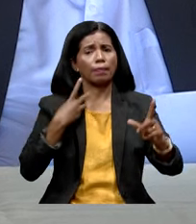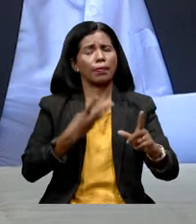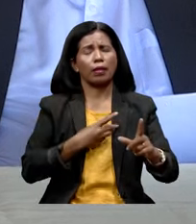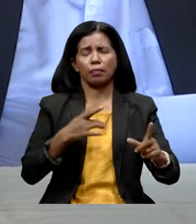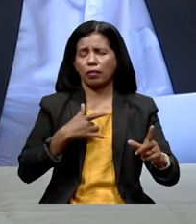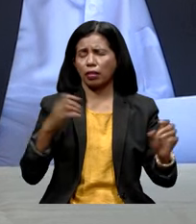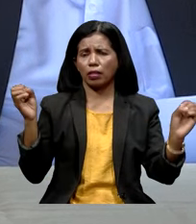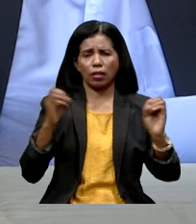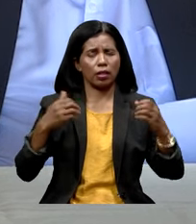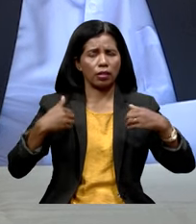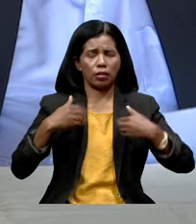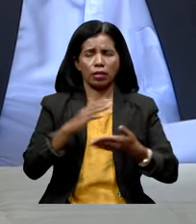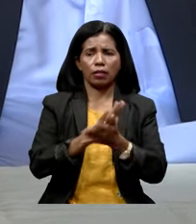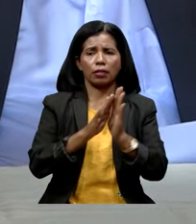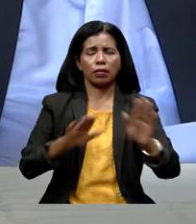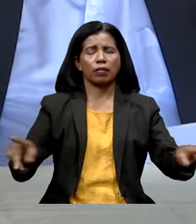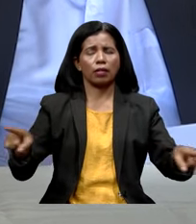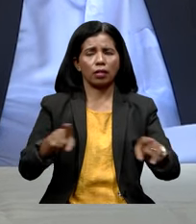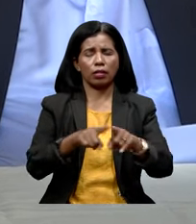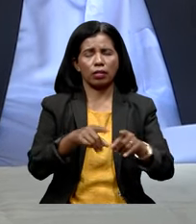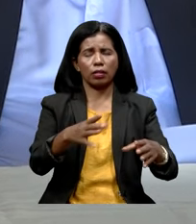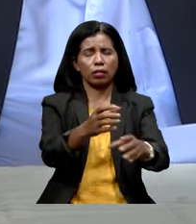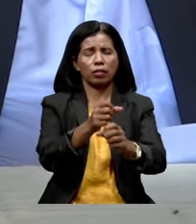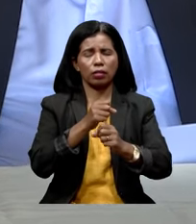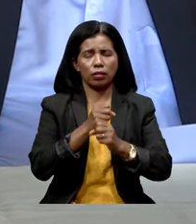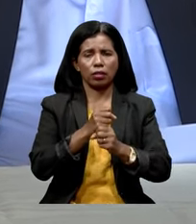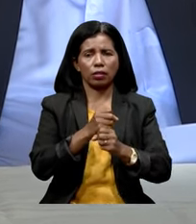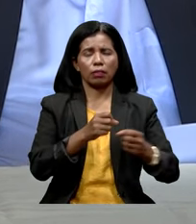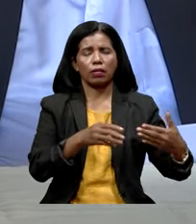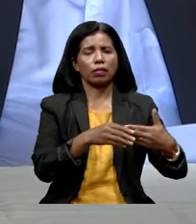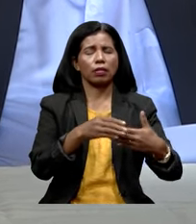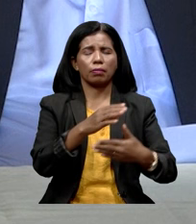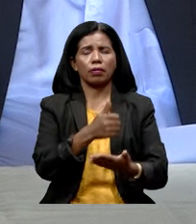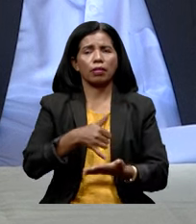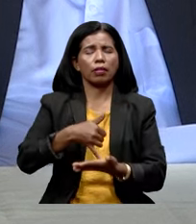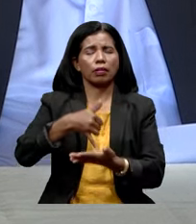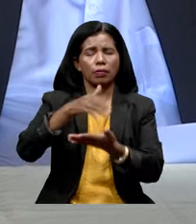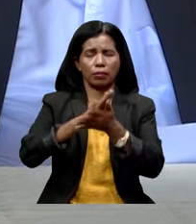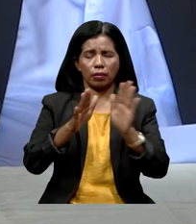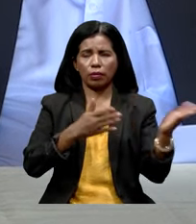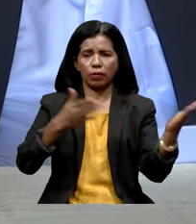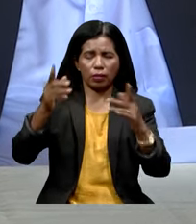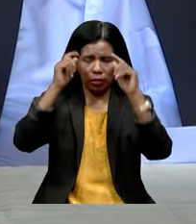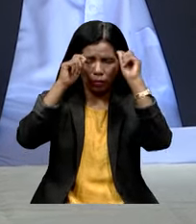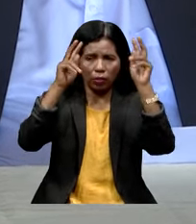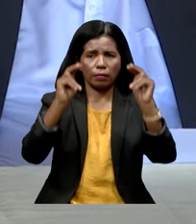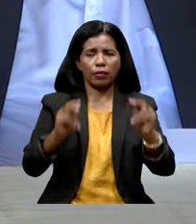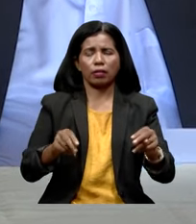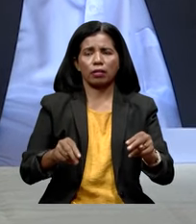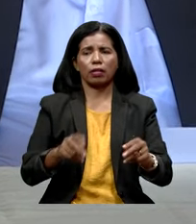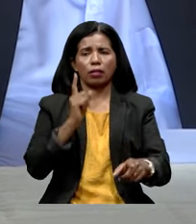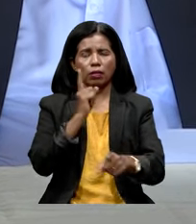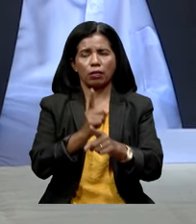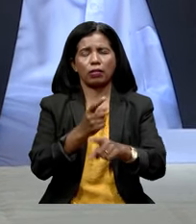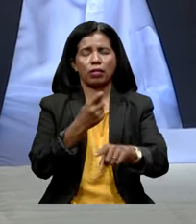e a paz, no dar premiar o Nobel da Paz, bele lori ricas, dame, neve Timor precisa, teves e